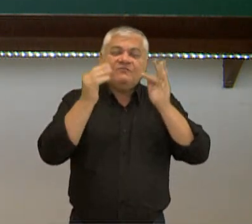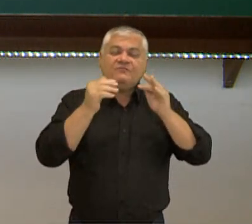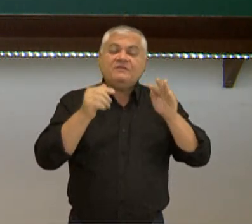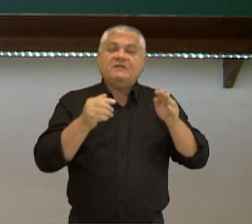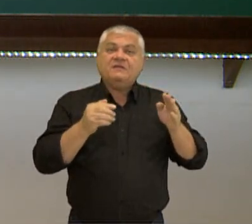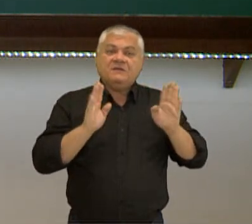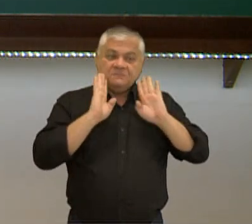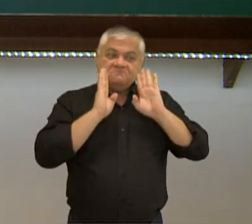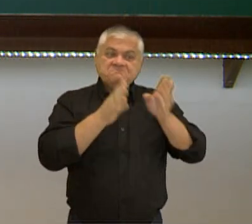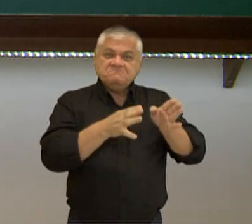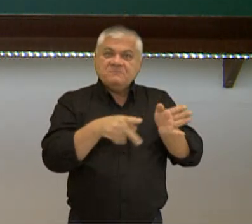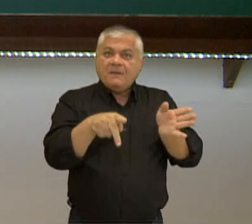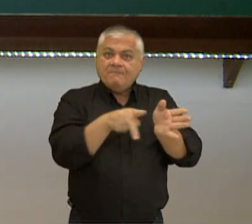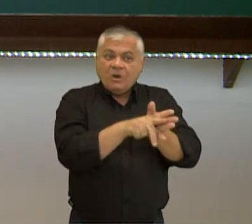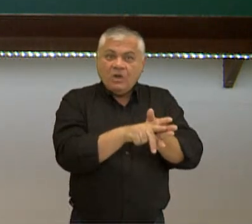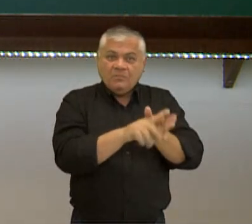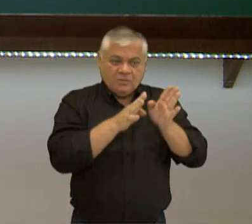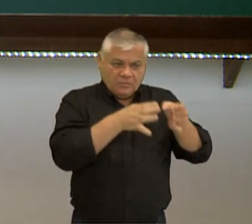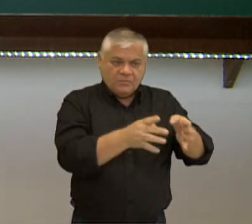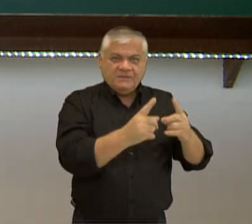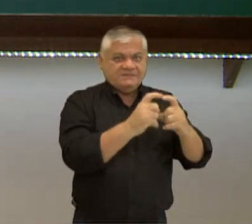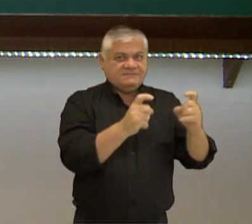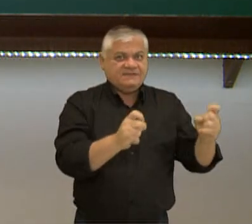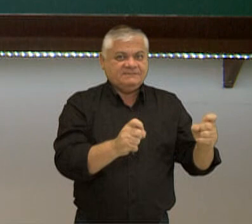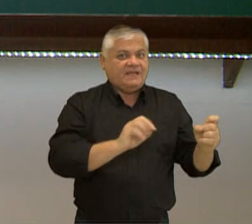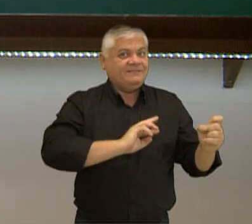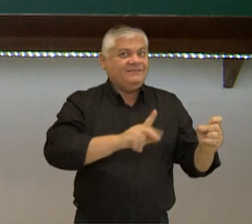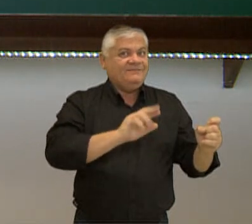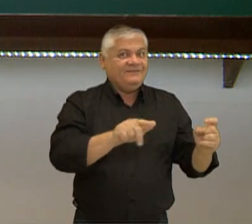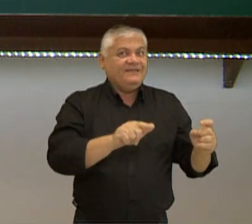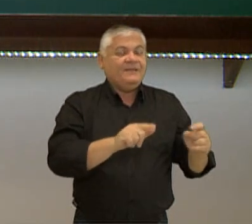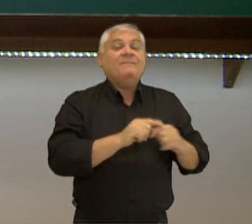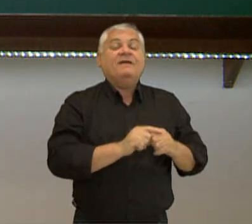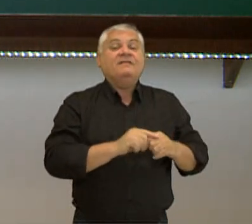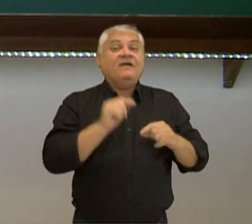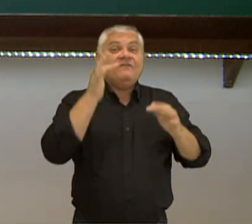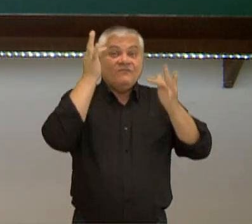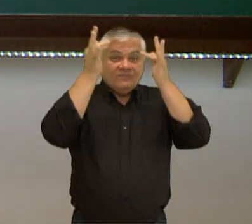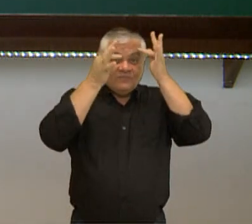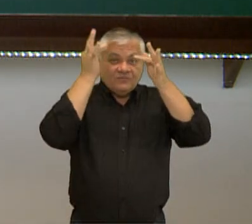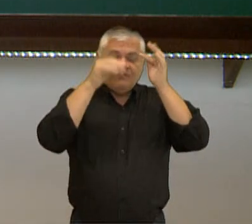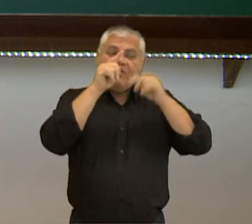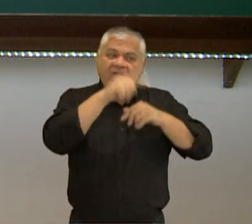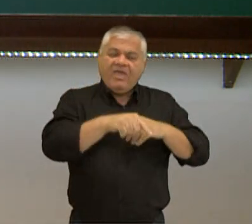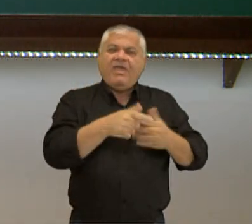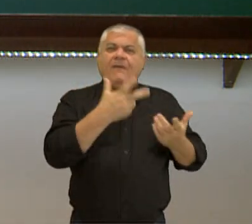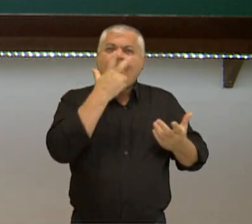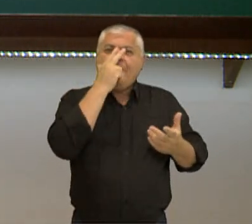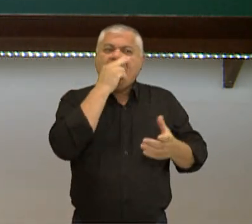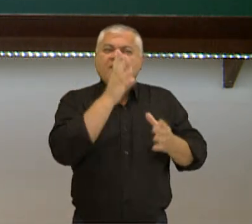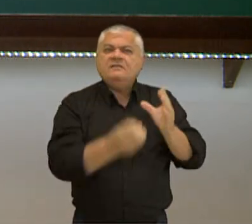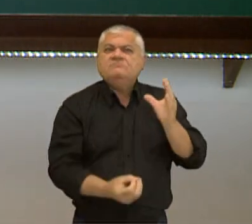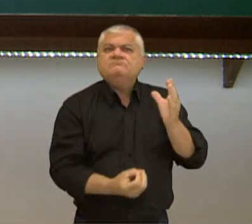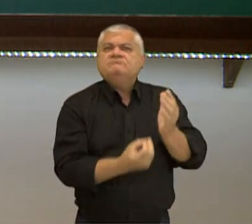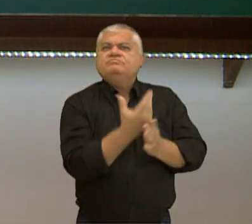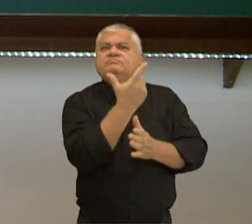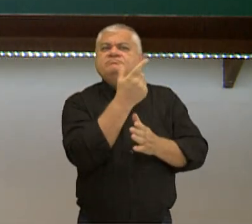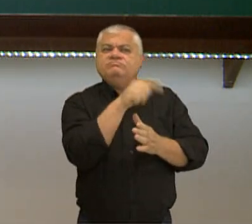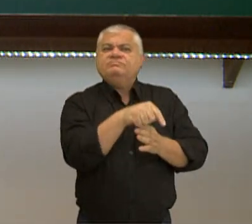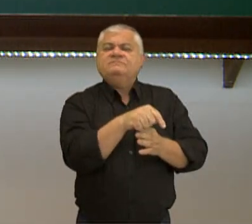não é mais próprio em relação à ciência. Apesar da filosofia ser a grande mãe, né, das ciências, a ciência começa a